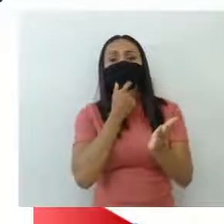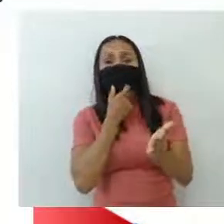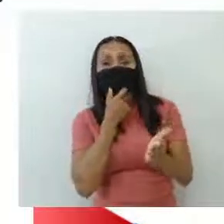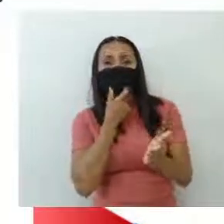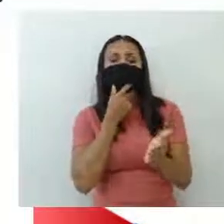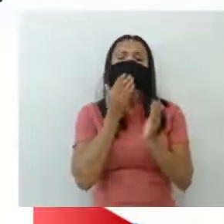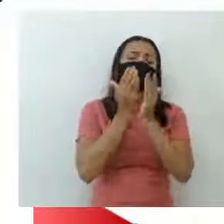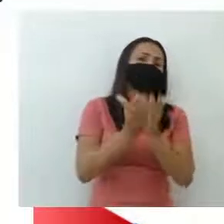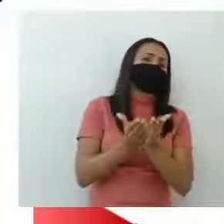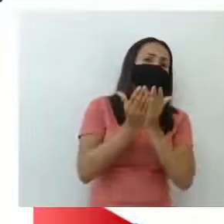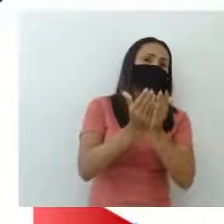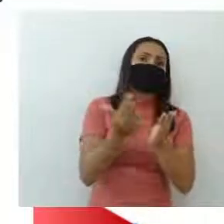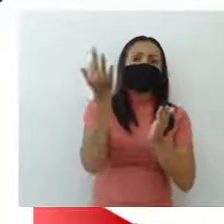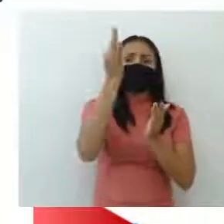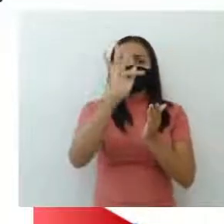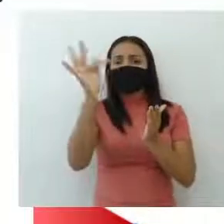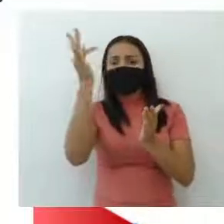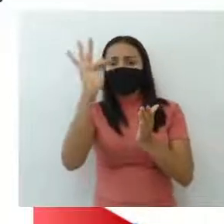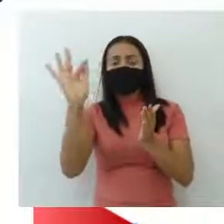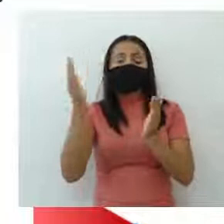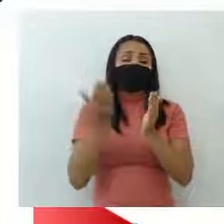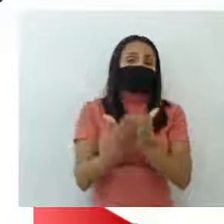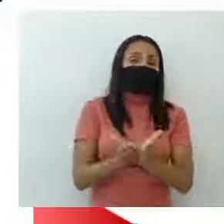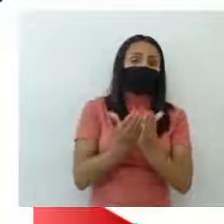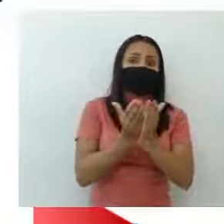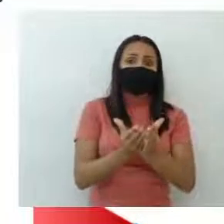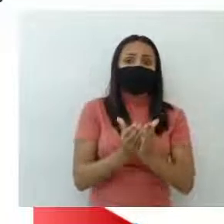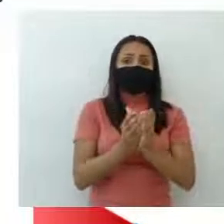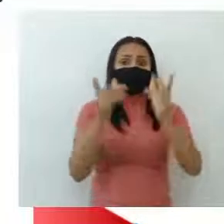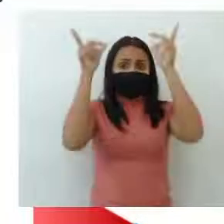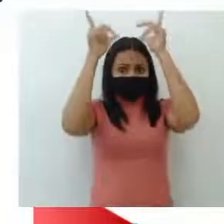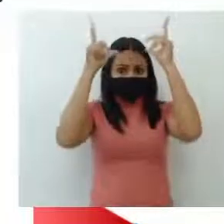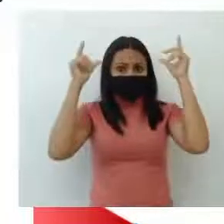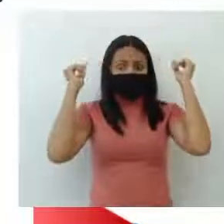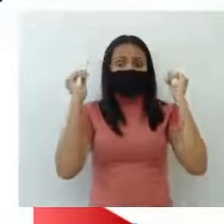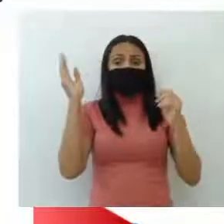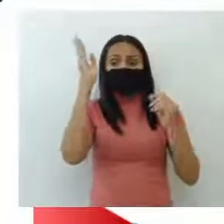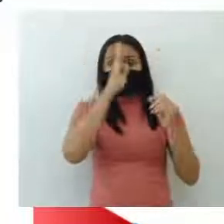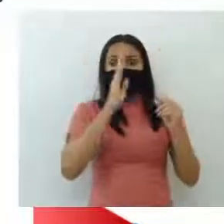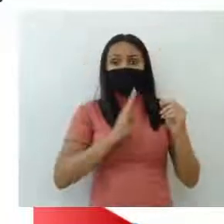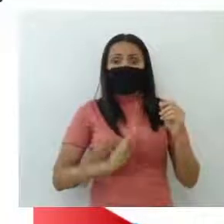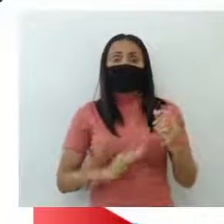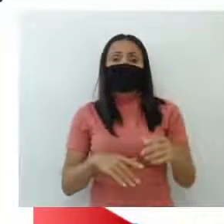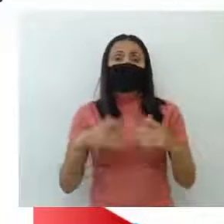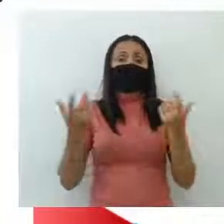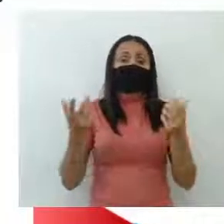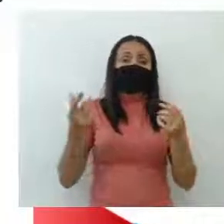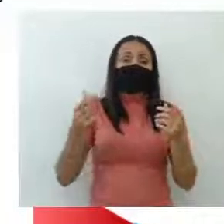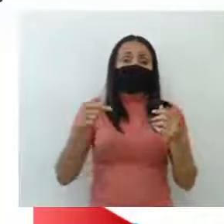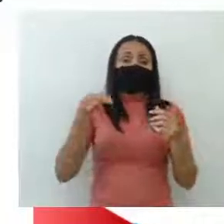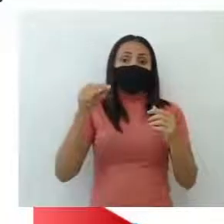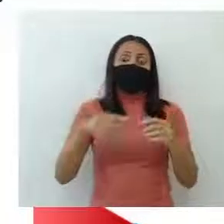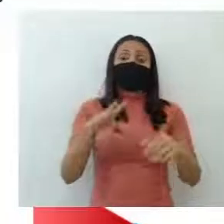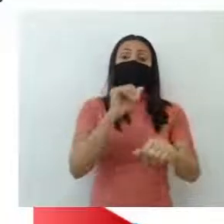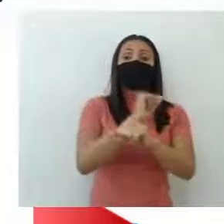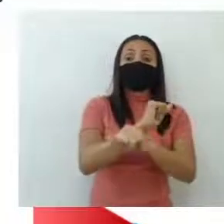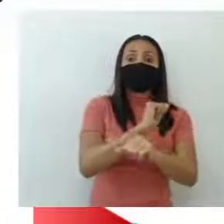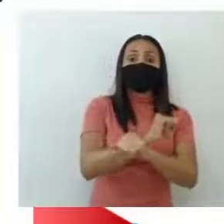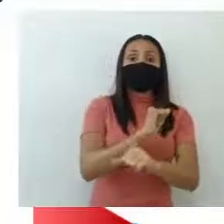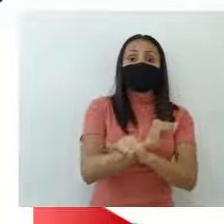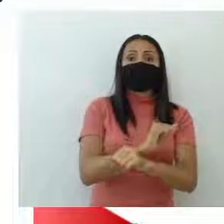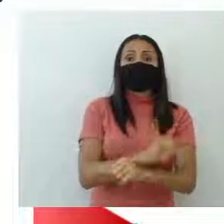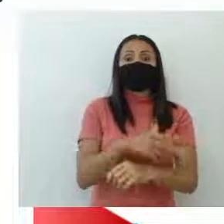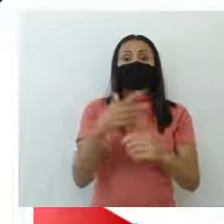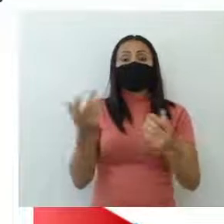franceses, holandeses, né? E brasileiros atracavam nos portos africanos e esperavam pela sua